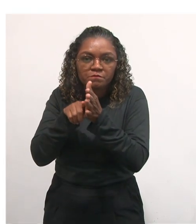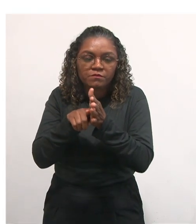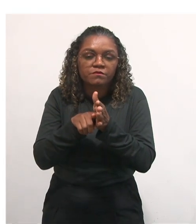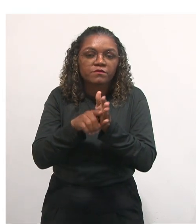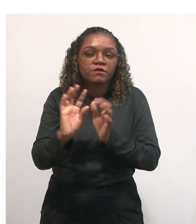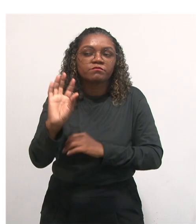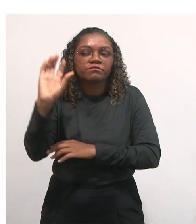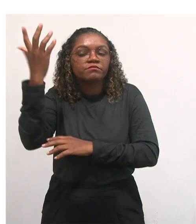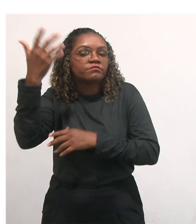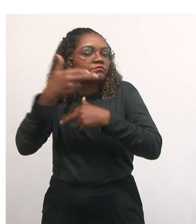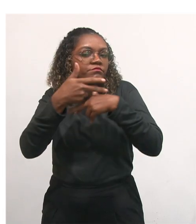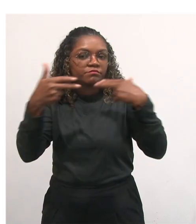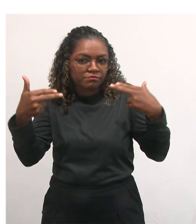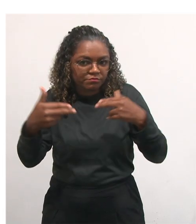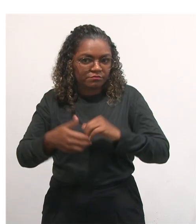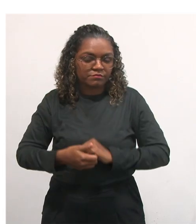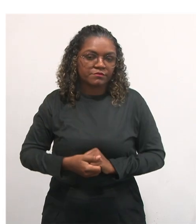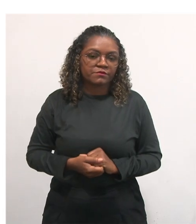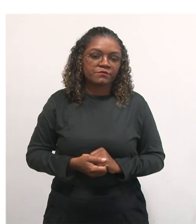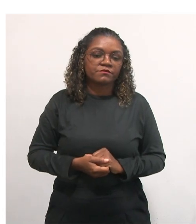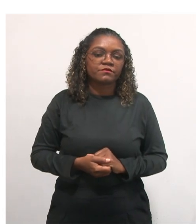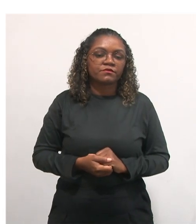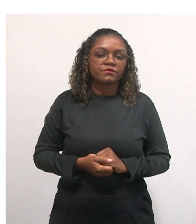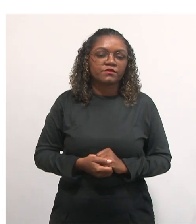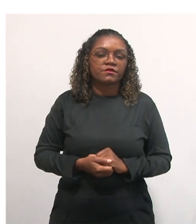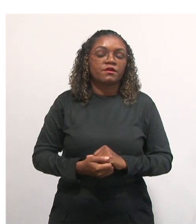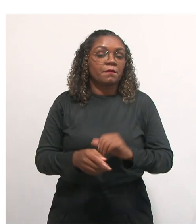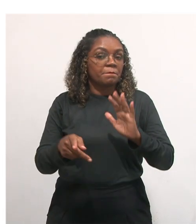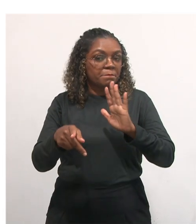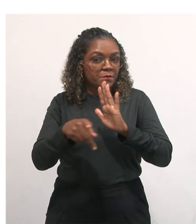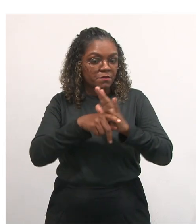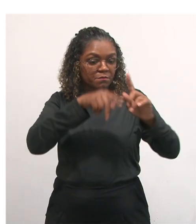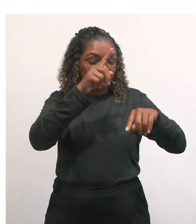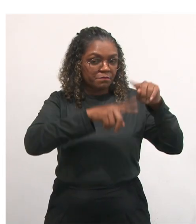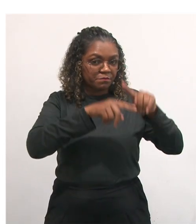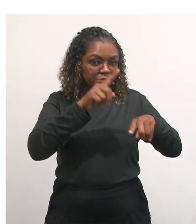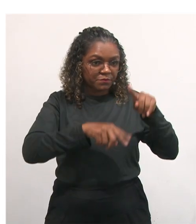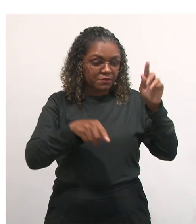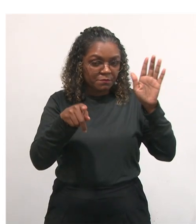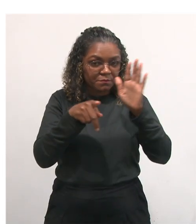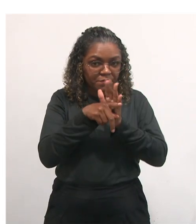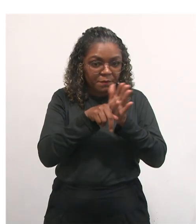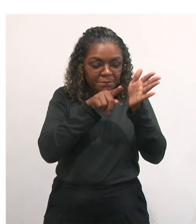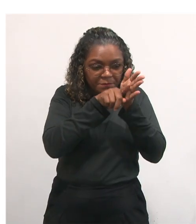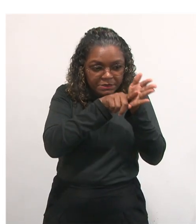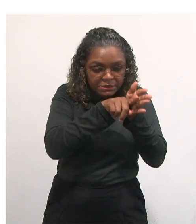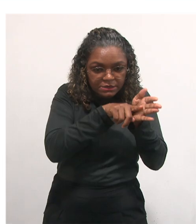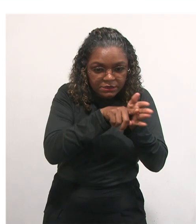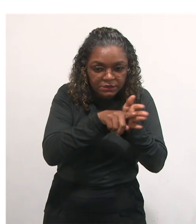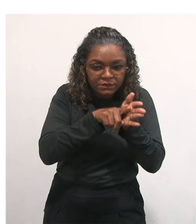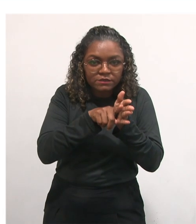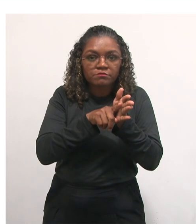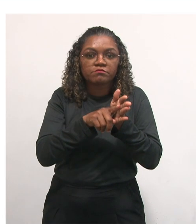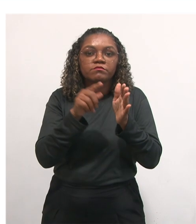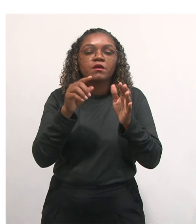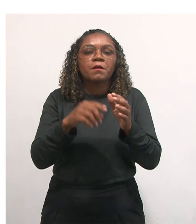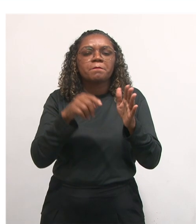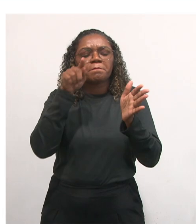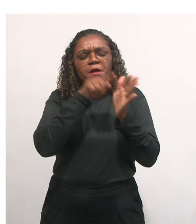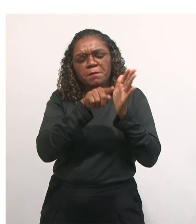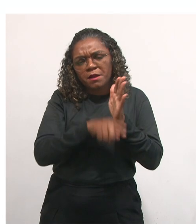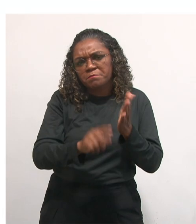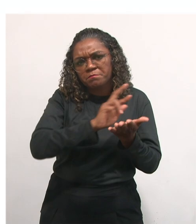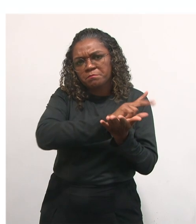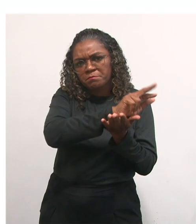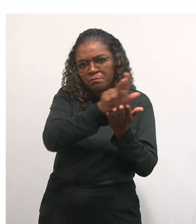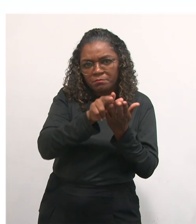fenômeno. Então, questionário é um instrumento de pesquisa construído por um conjunto de questões acerca